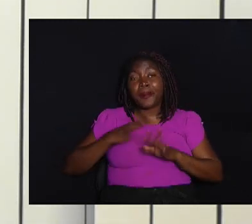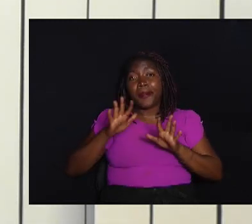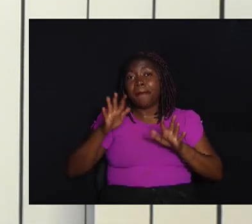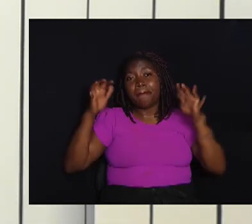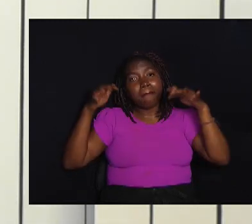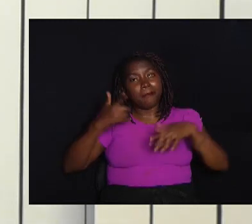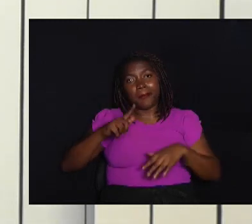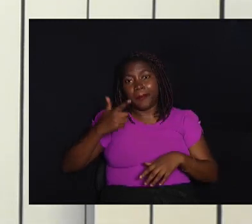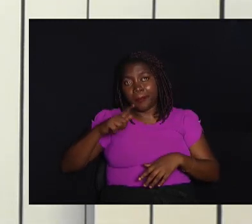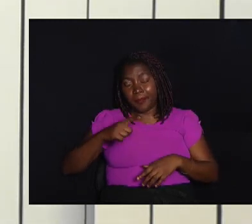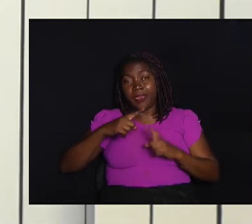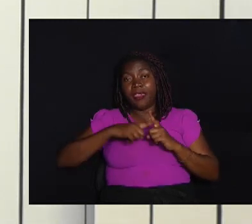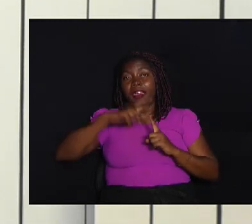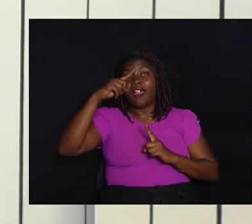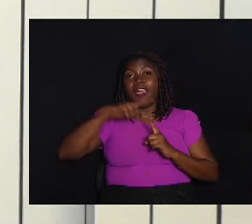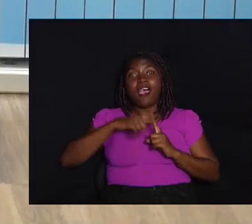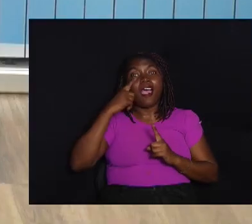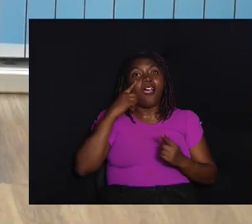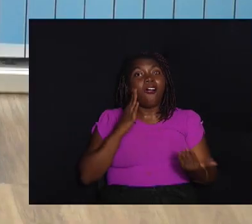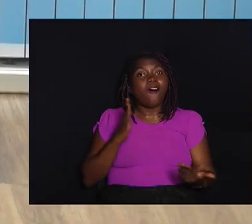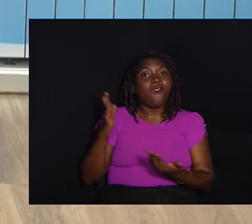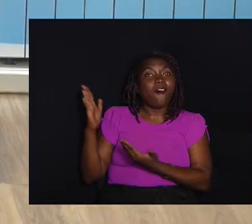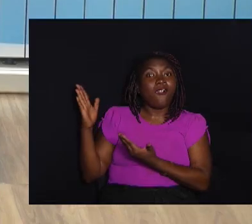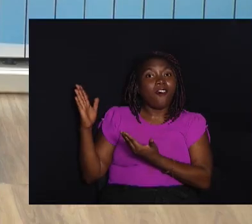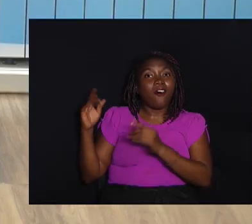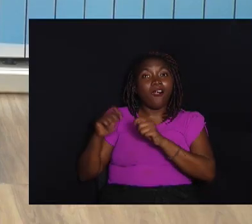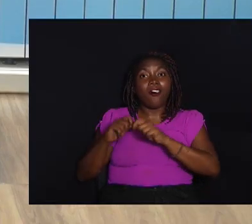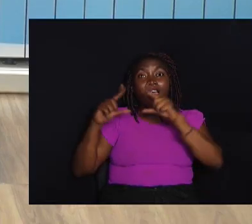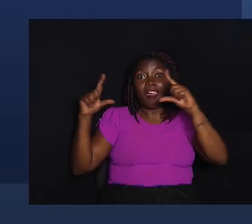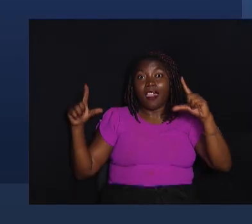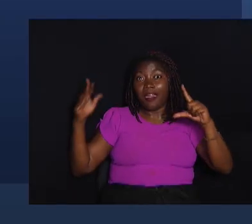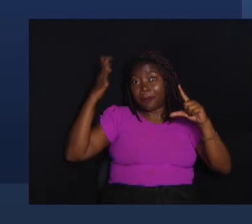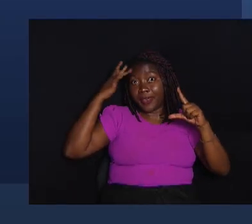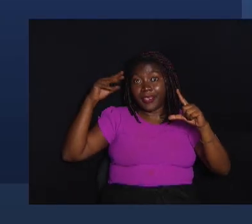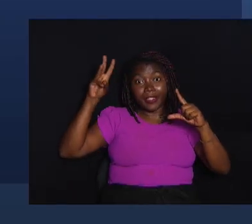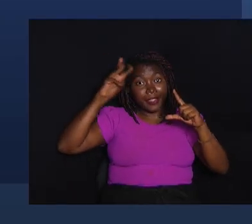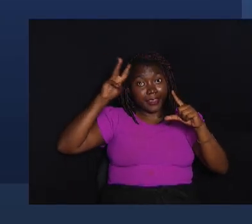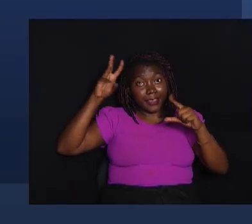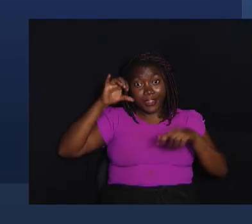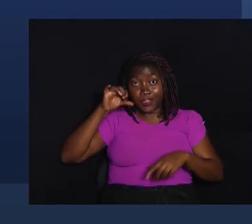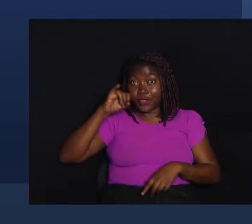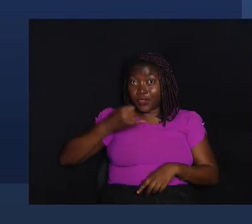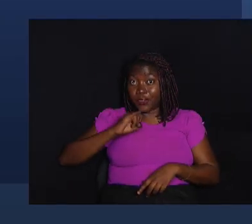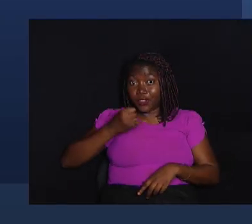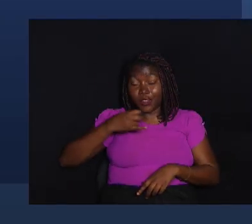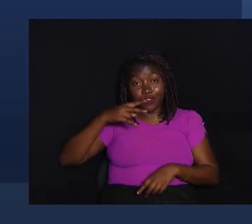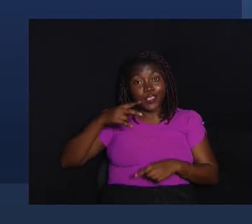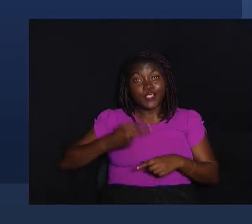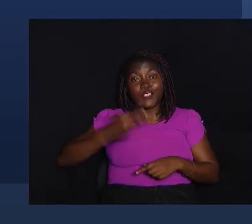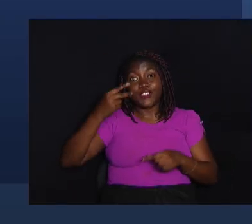chover. Sobre as temperaturas, olha só, elas já estão aqui na minha tela. Para amanhã, terça-feira, então, 9 de janeiro, a segunda semana